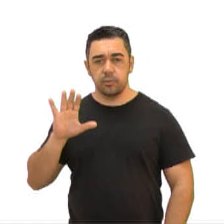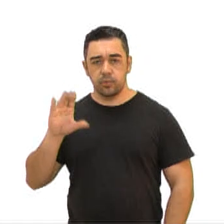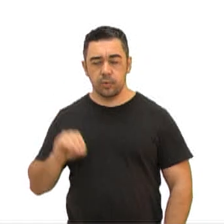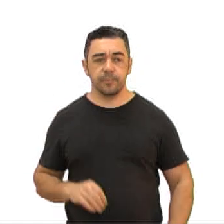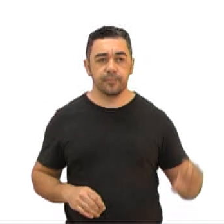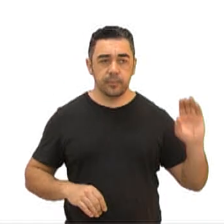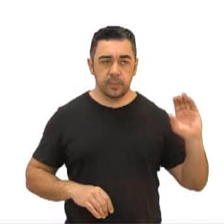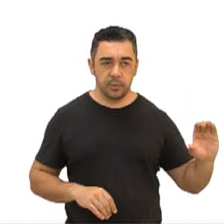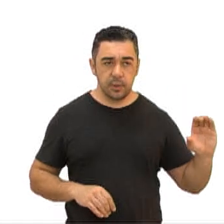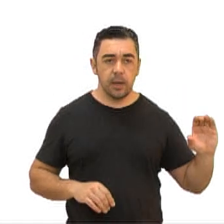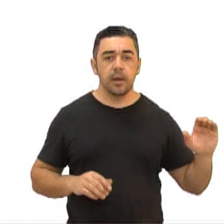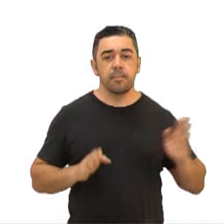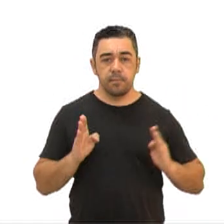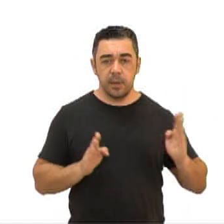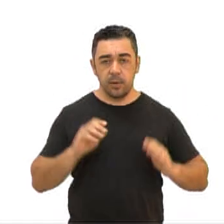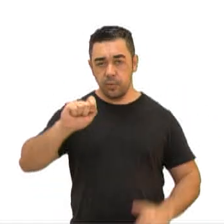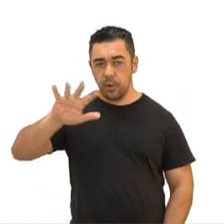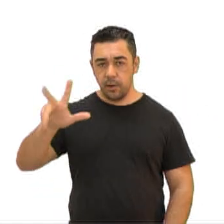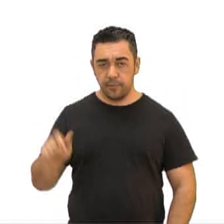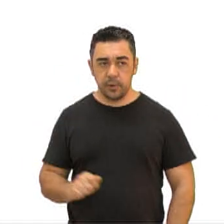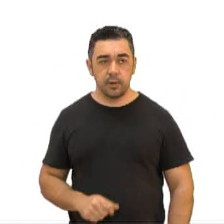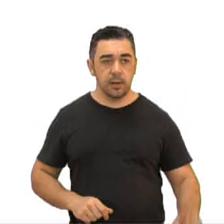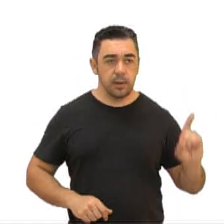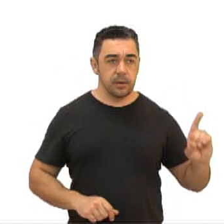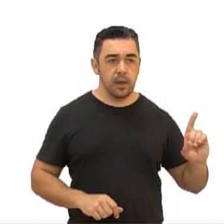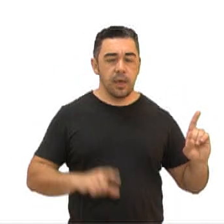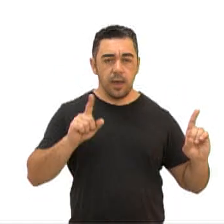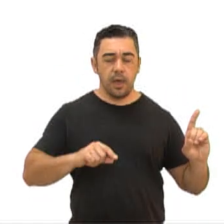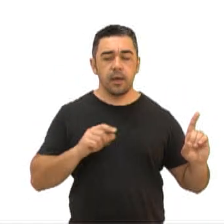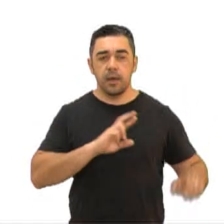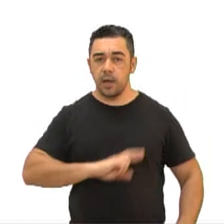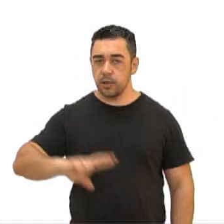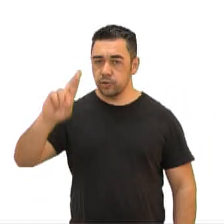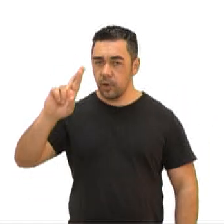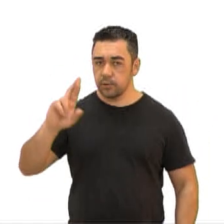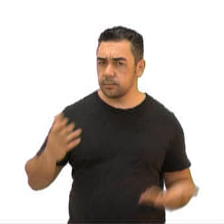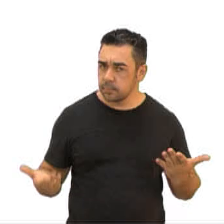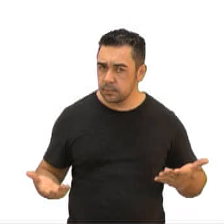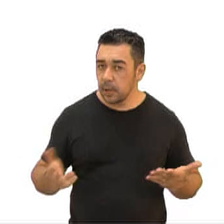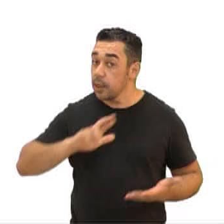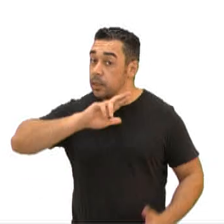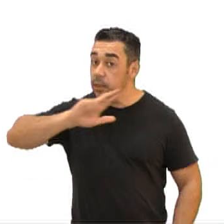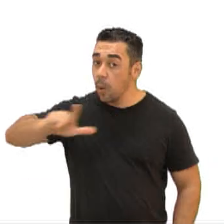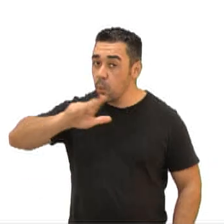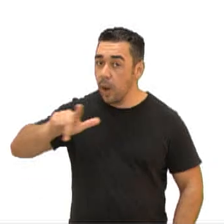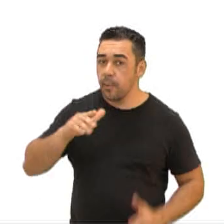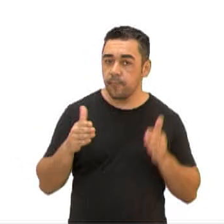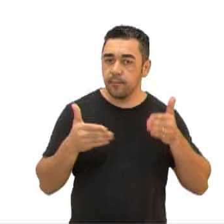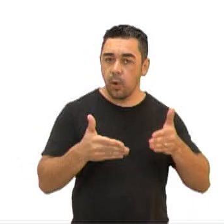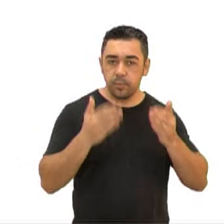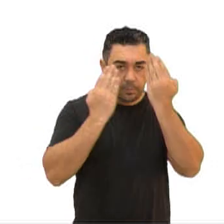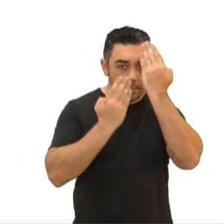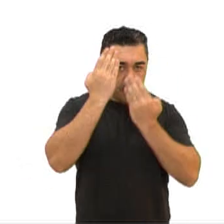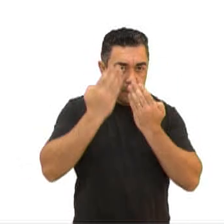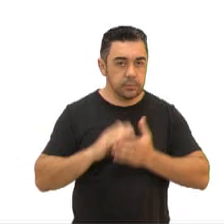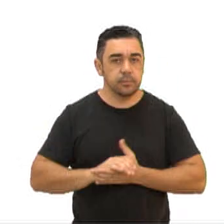Alternativa C, período africano. Ou D, fase religiosa. Qual dessas não é uma fase do Picasso?